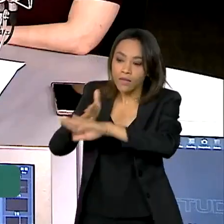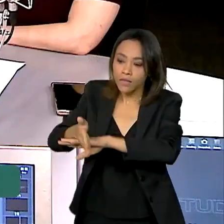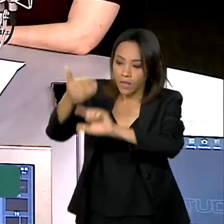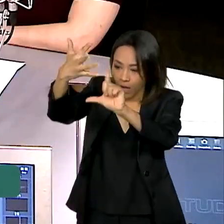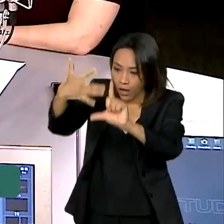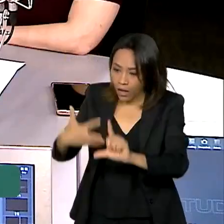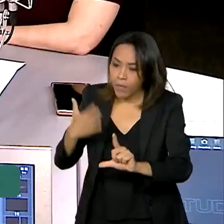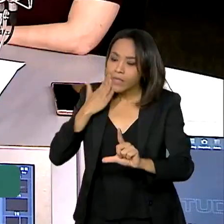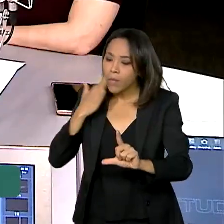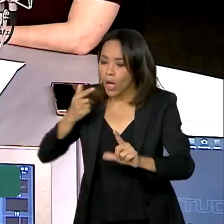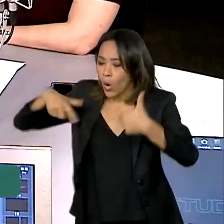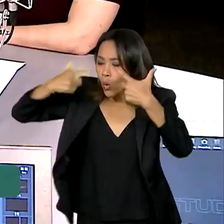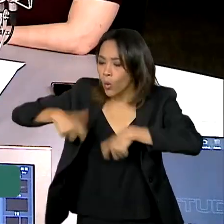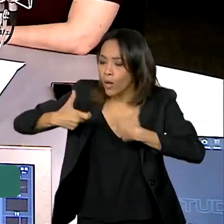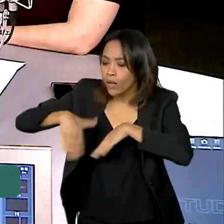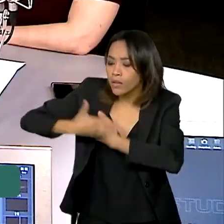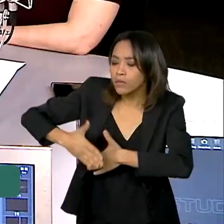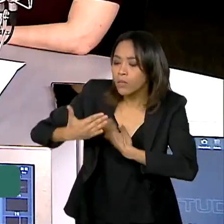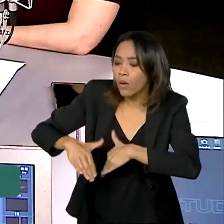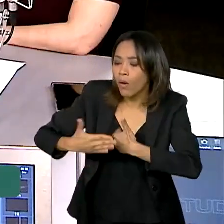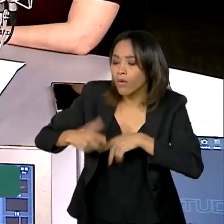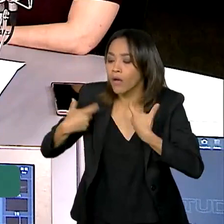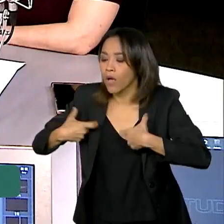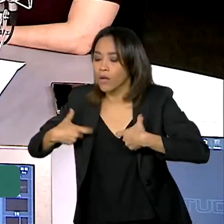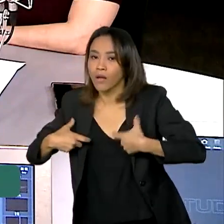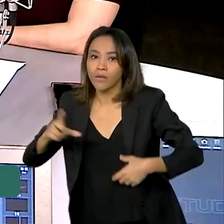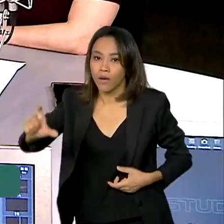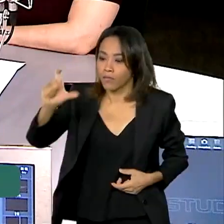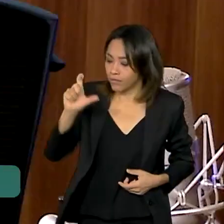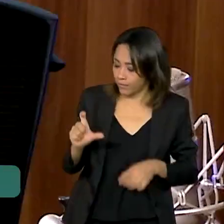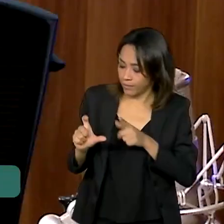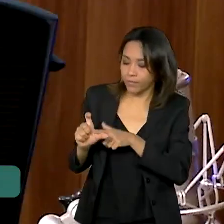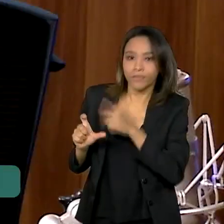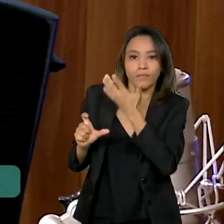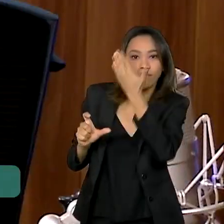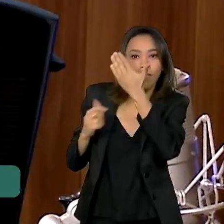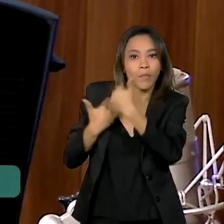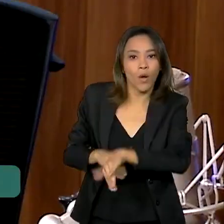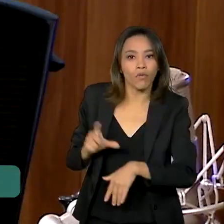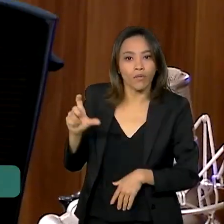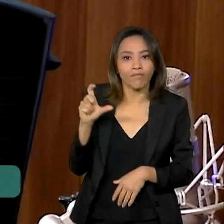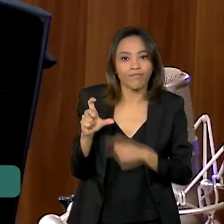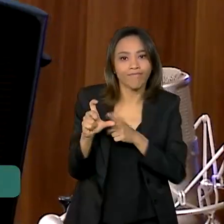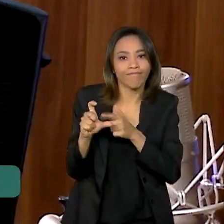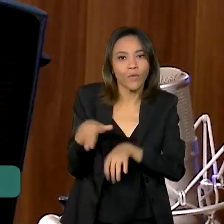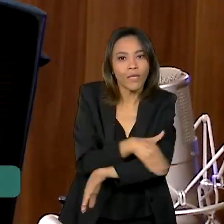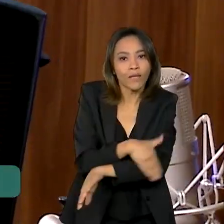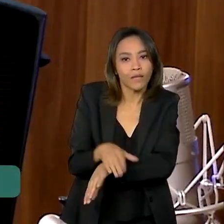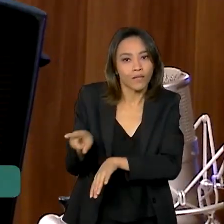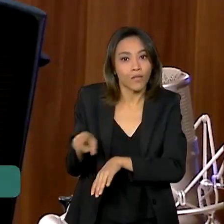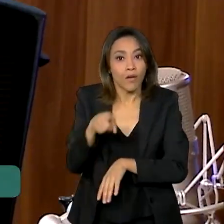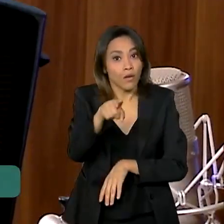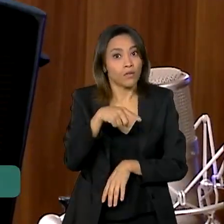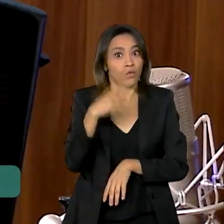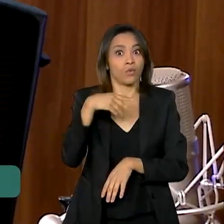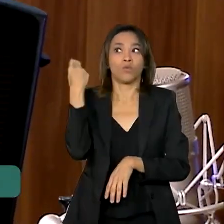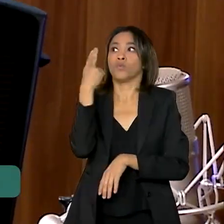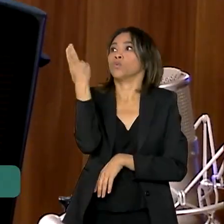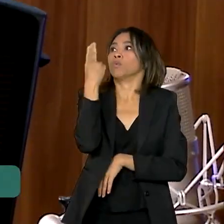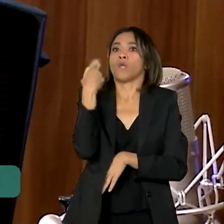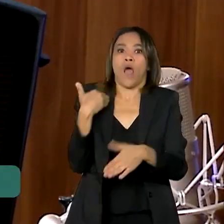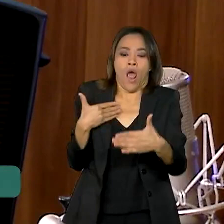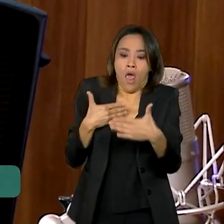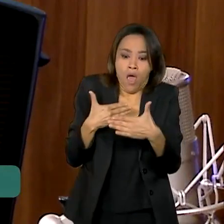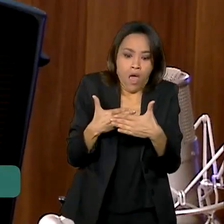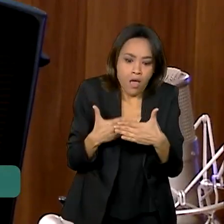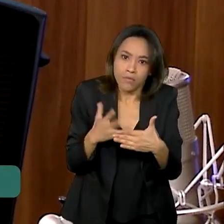o local onde fará o exame, por meio do cartão de prova. É super importante que as pessoas não deixem para a última hora para ver isso,